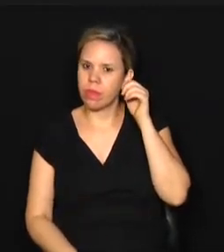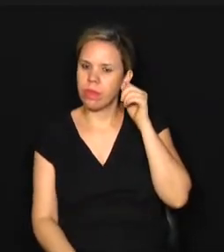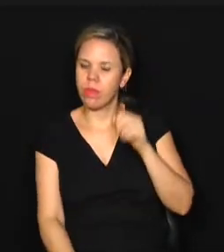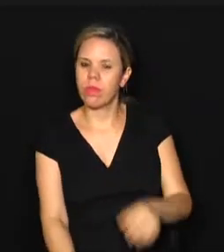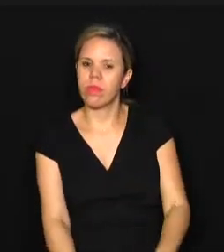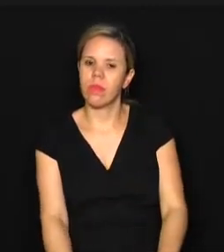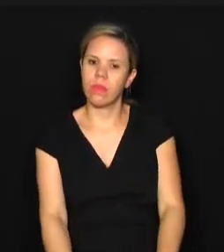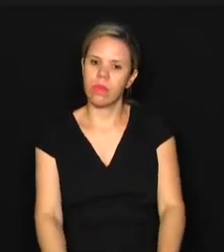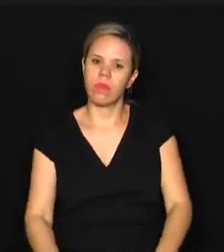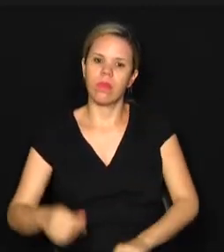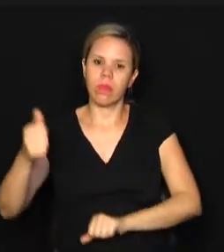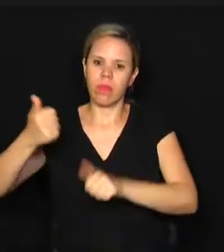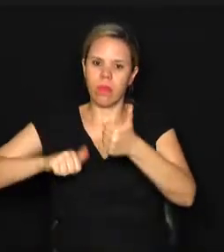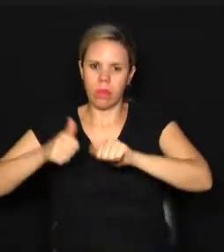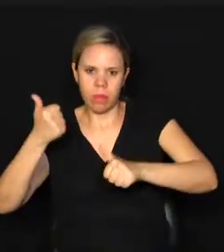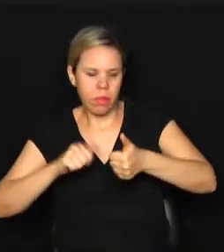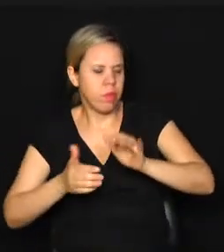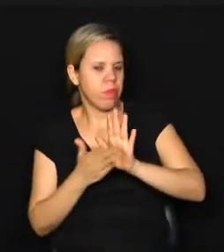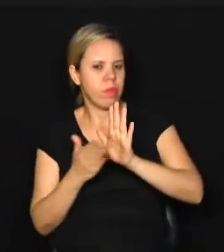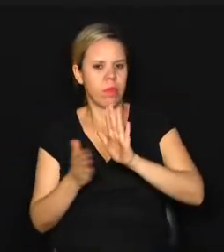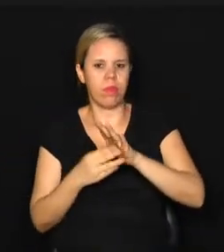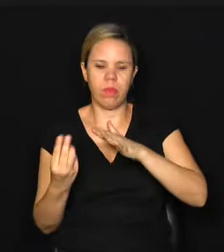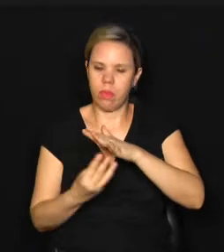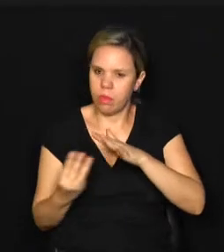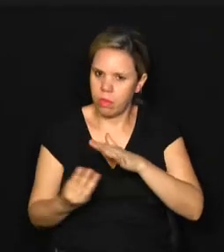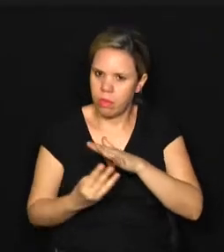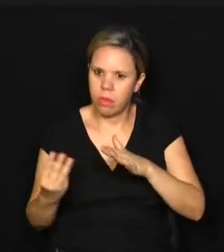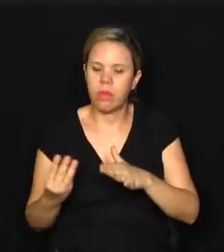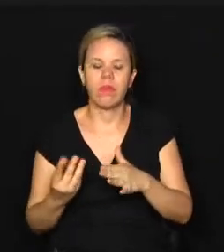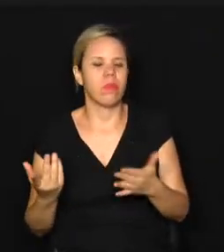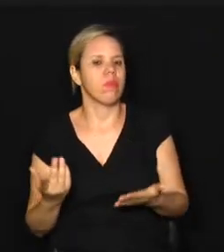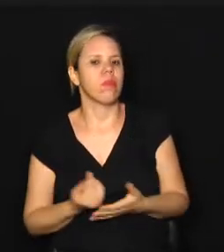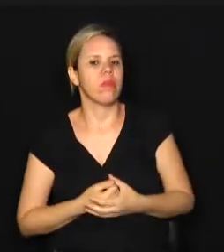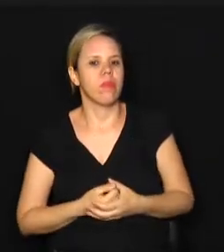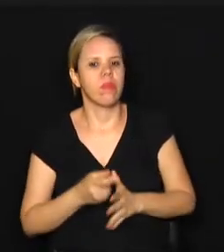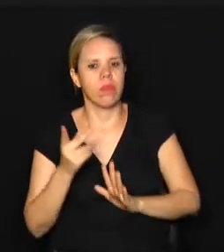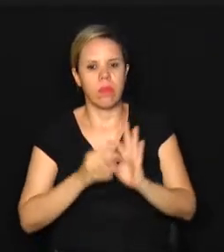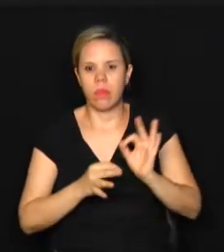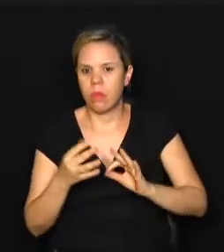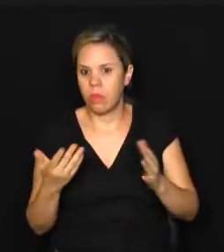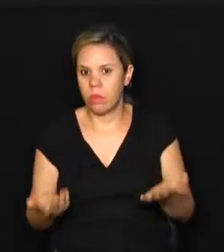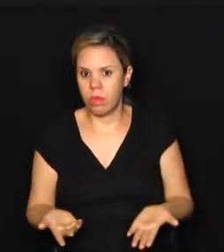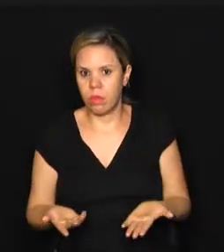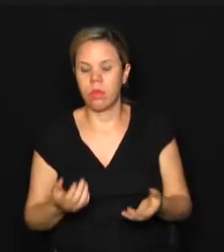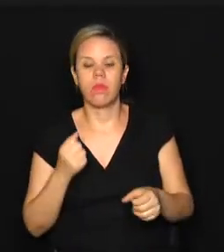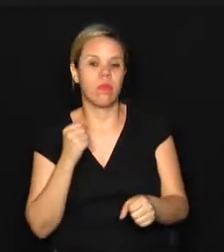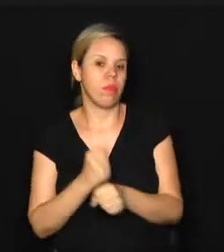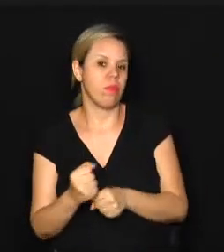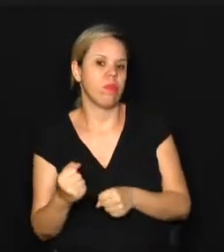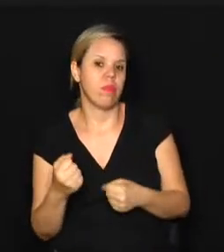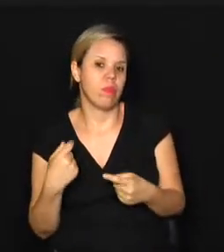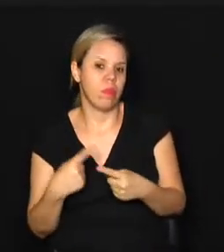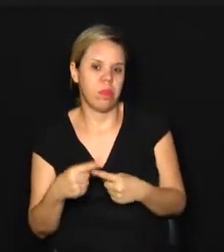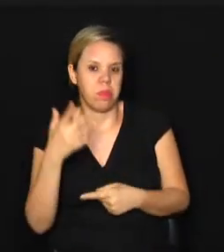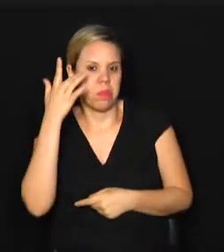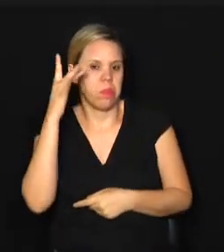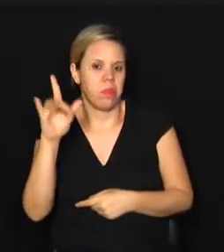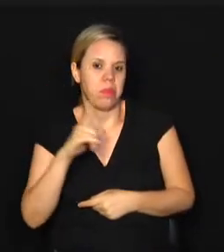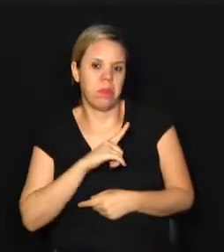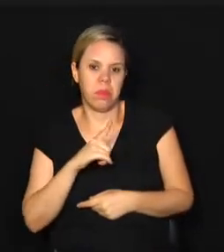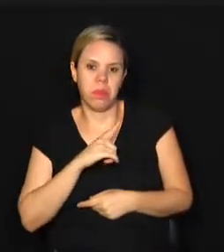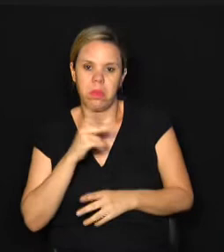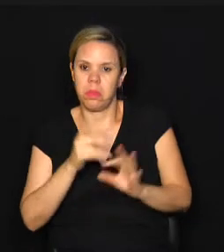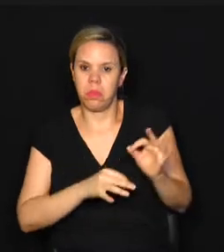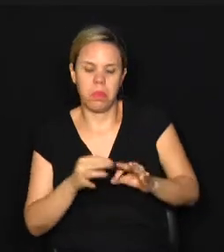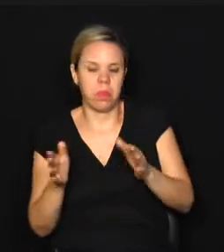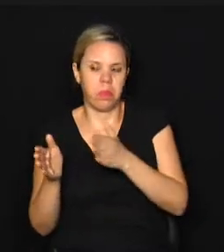nessa licitação, suposta licitação, suposto projeto de construção, porque eu não sei se existe esse projeto, a gente